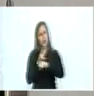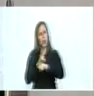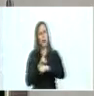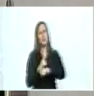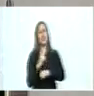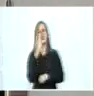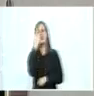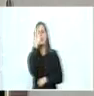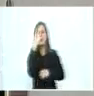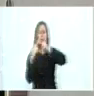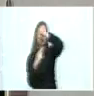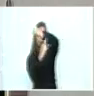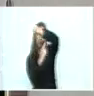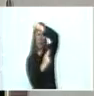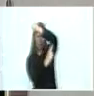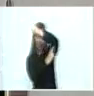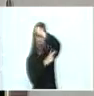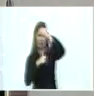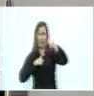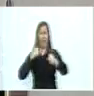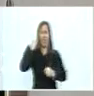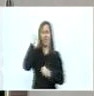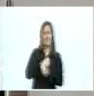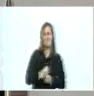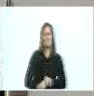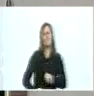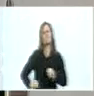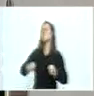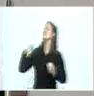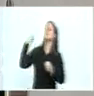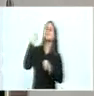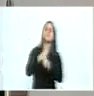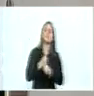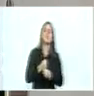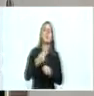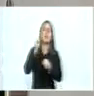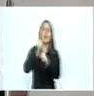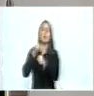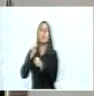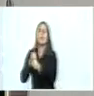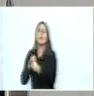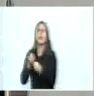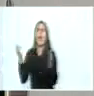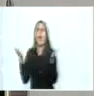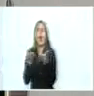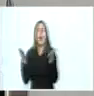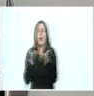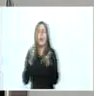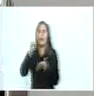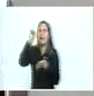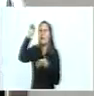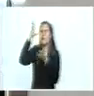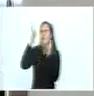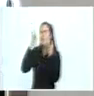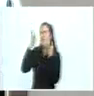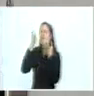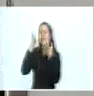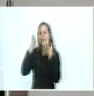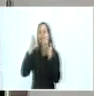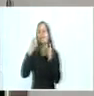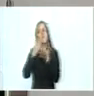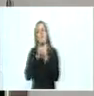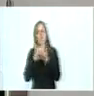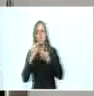pontes já tem anos que estão nesse debate para ser construída e agora, ela, se Deus quiser, ela vai sair. Mas,